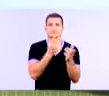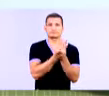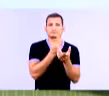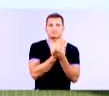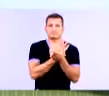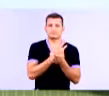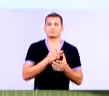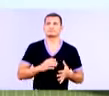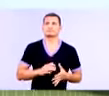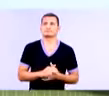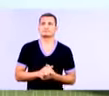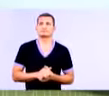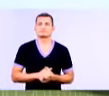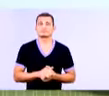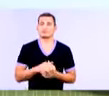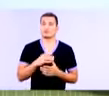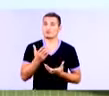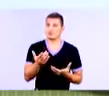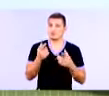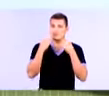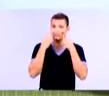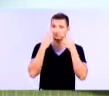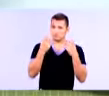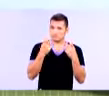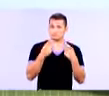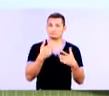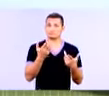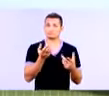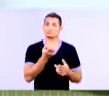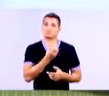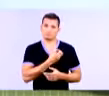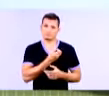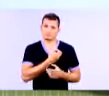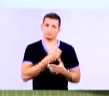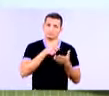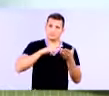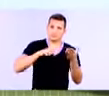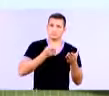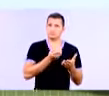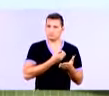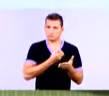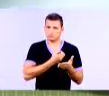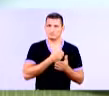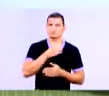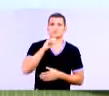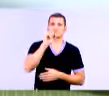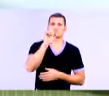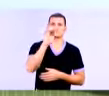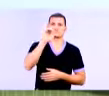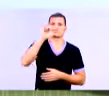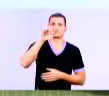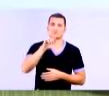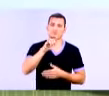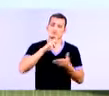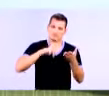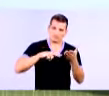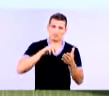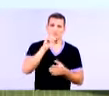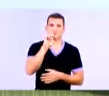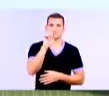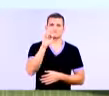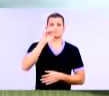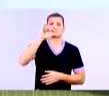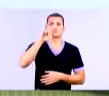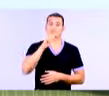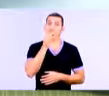no caso aqui é interessante, já que a gente vai ler o número, ler como número. Já que a gente vai ler uma string, ler como string. Se a gente misturar, o computador vai